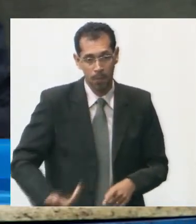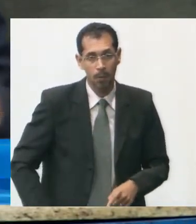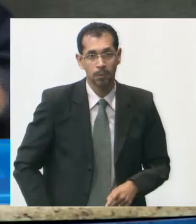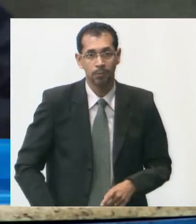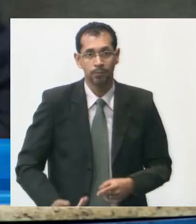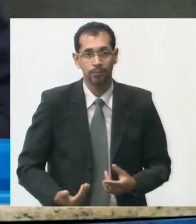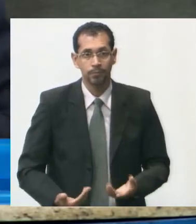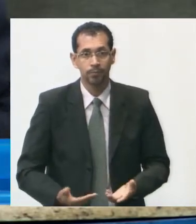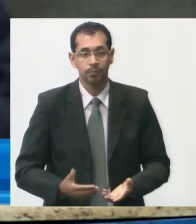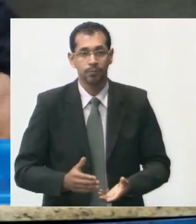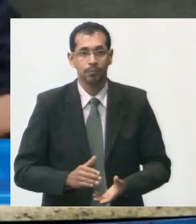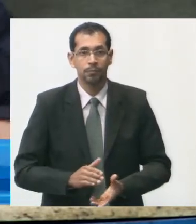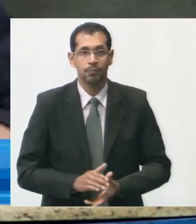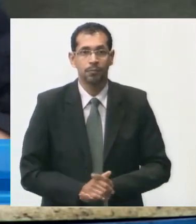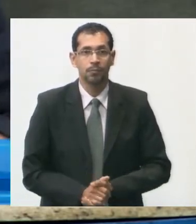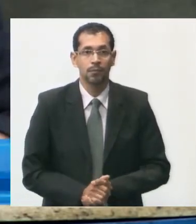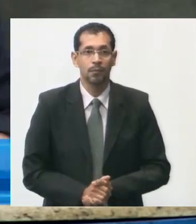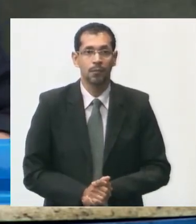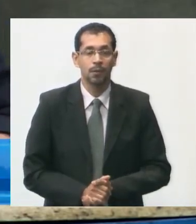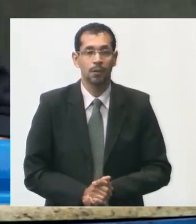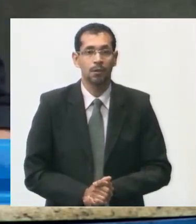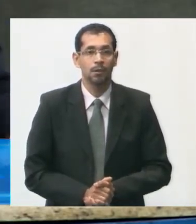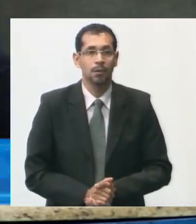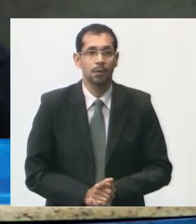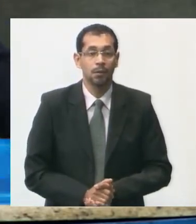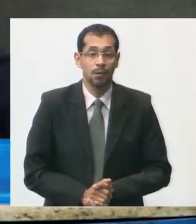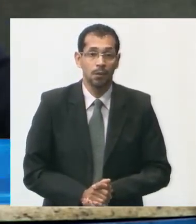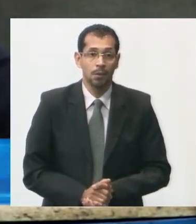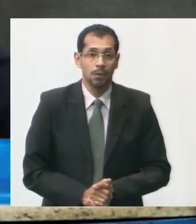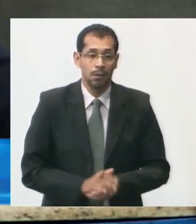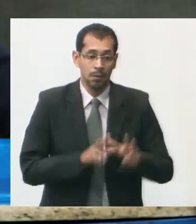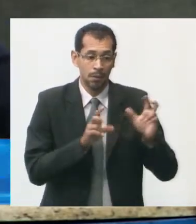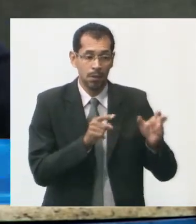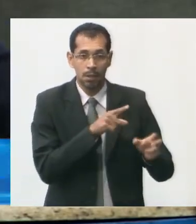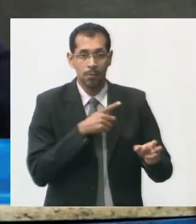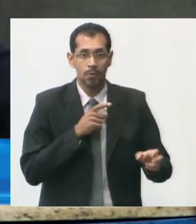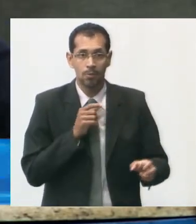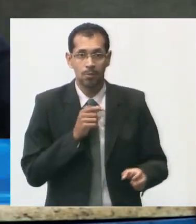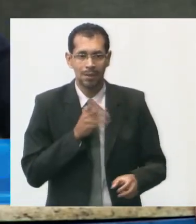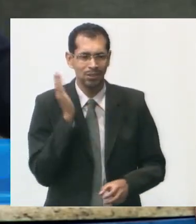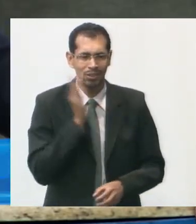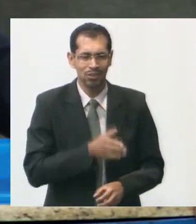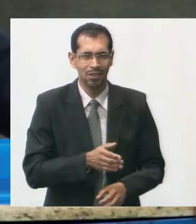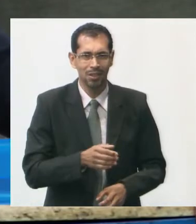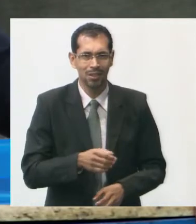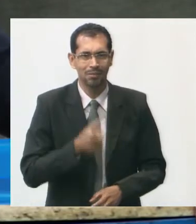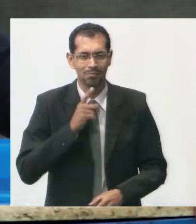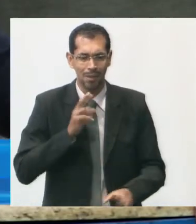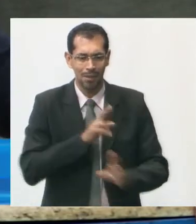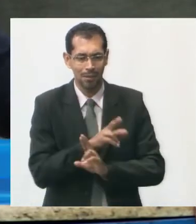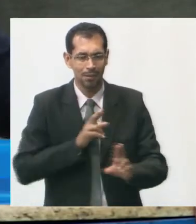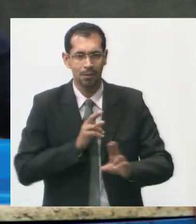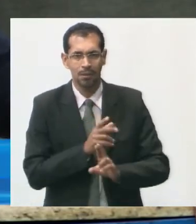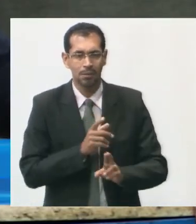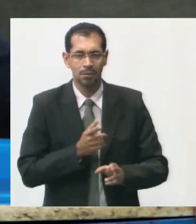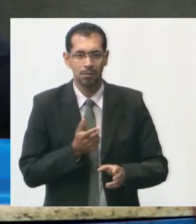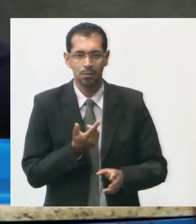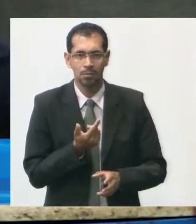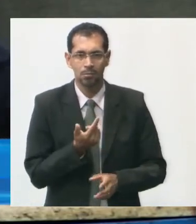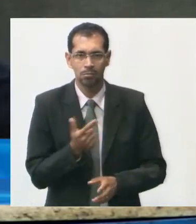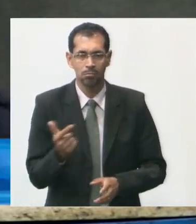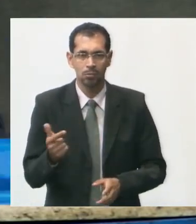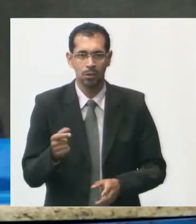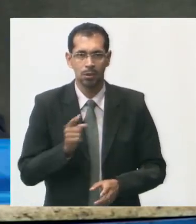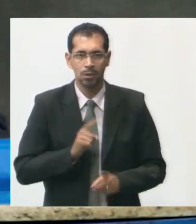direta, absolutamente direta conosco, mas estive no local visitando a segunda ponte, dialogando